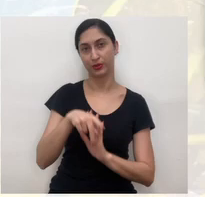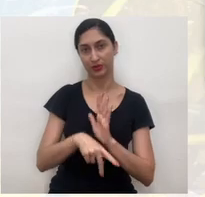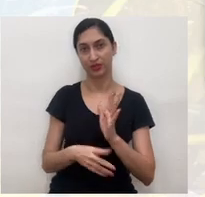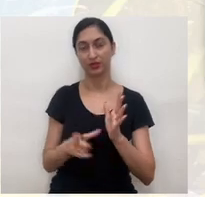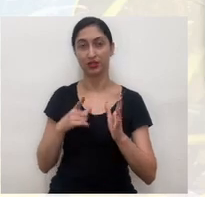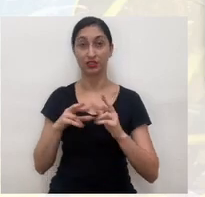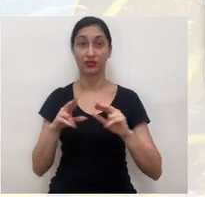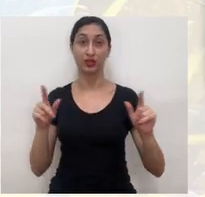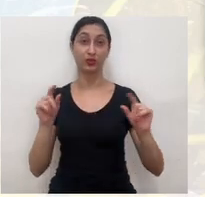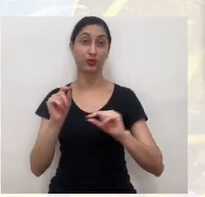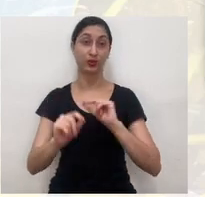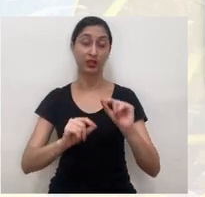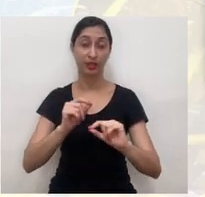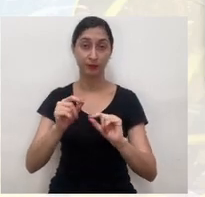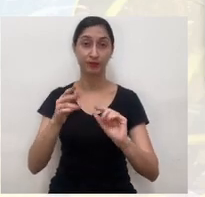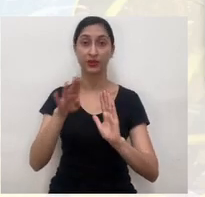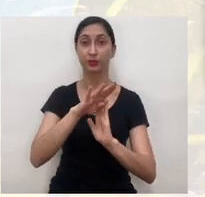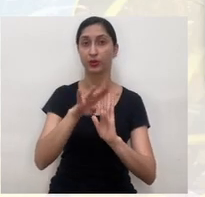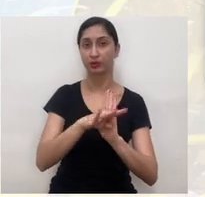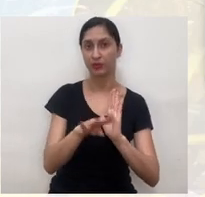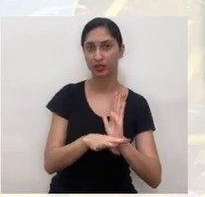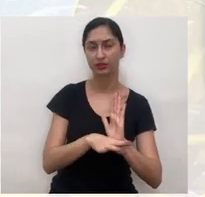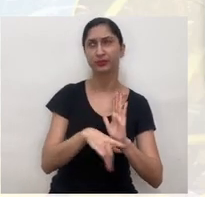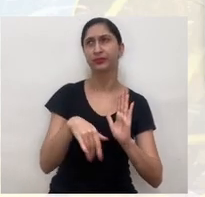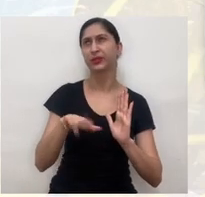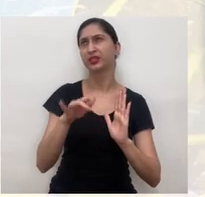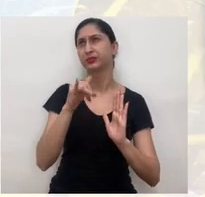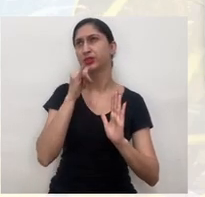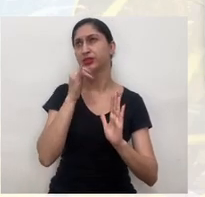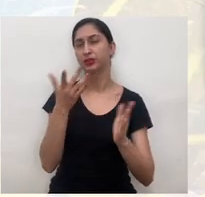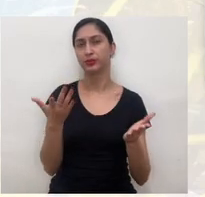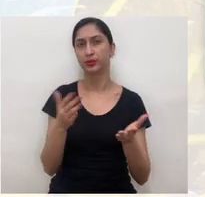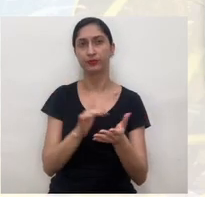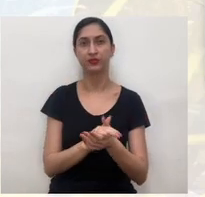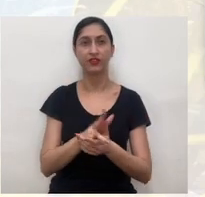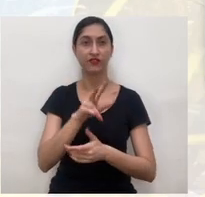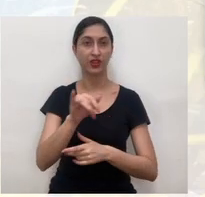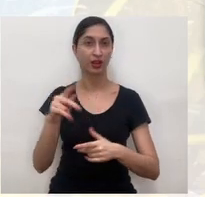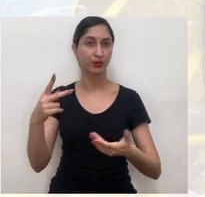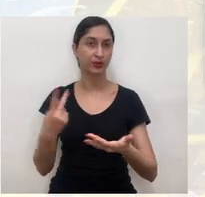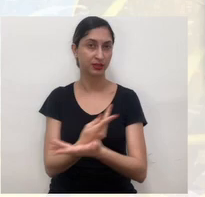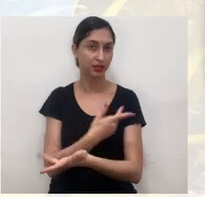diferenças programáticas, é mais assim, o que vai ocorrer naquele